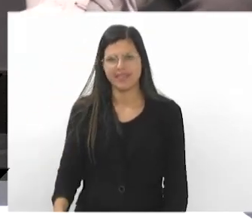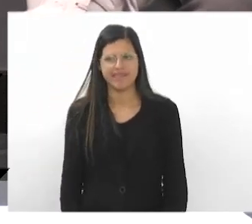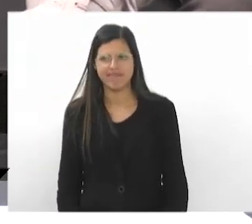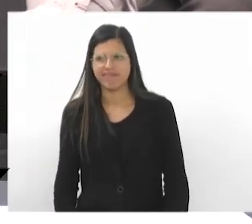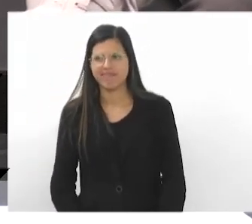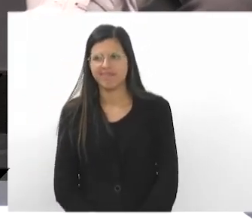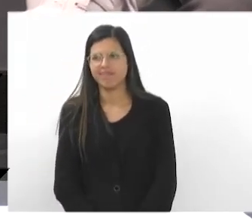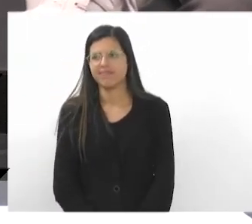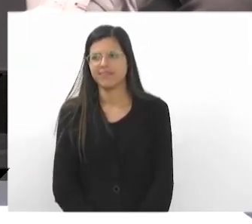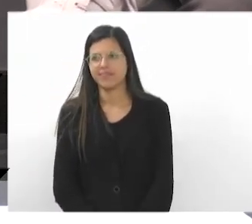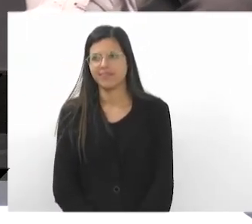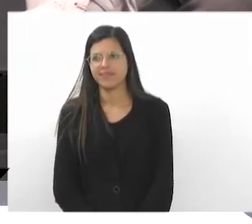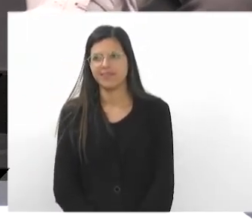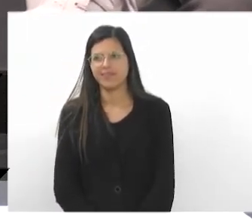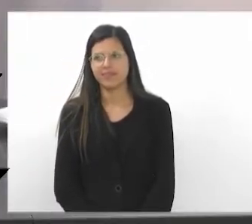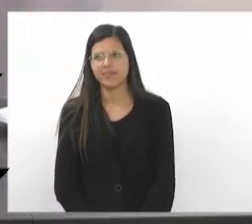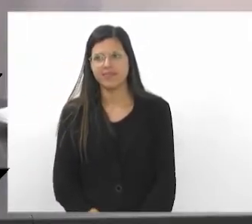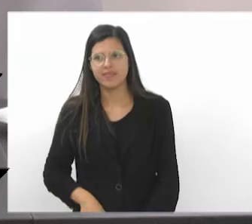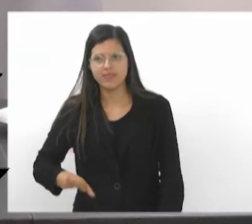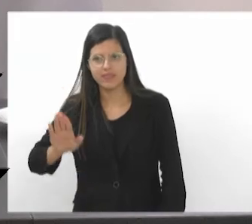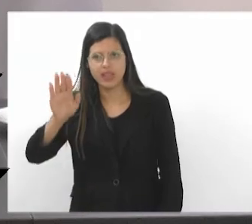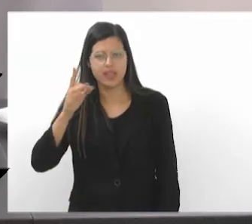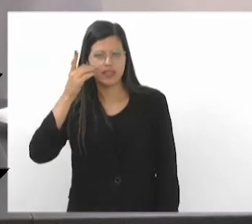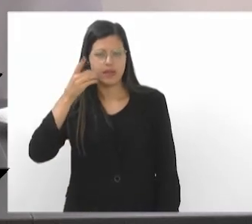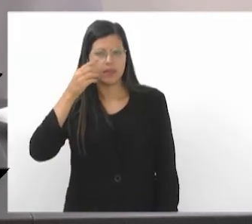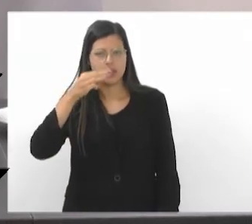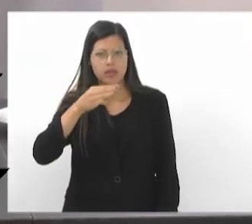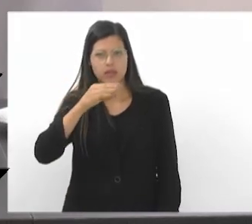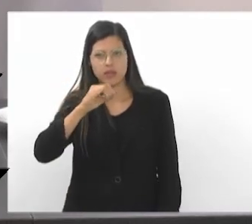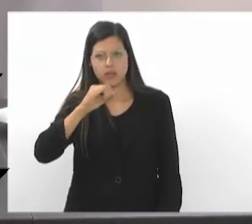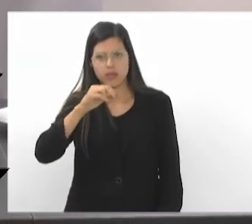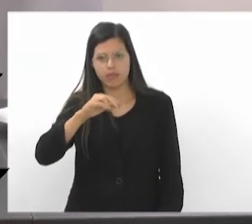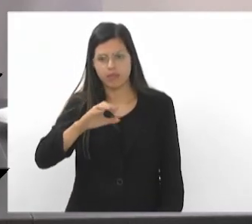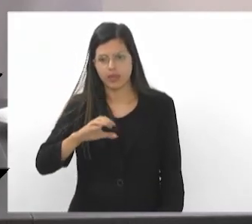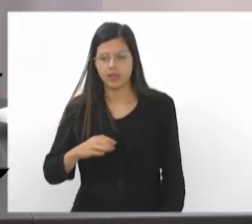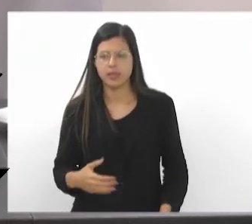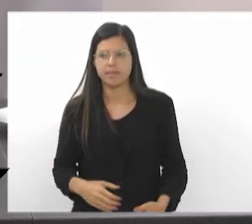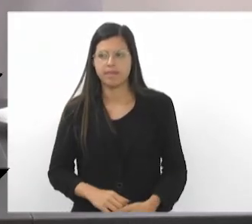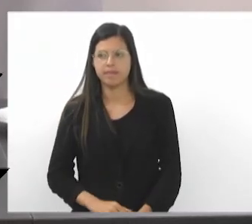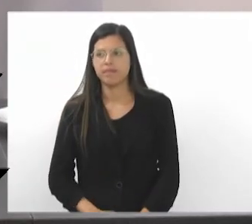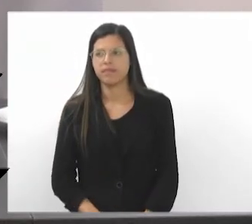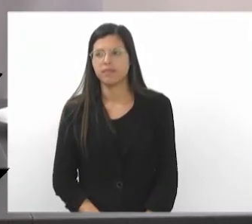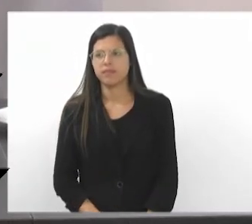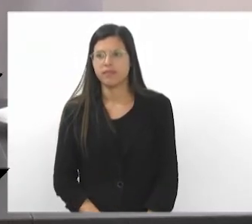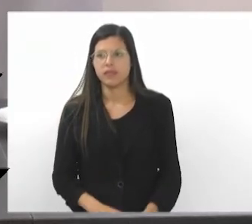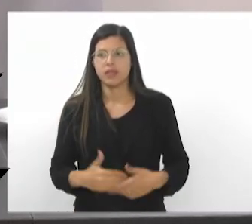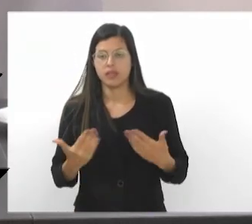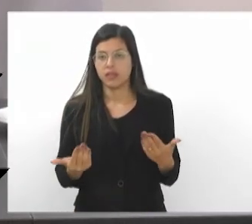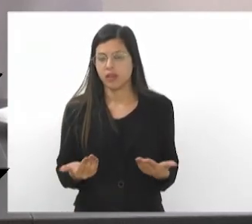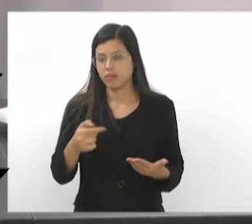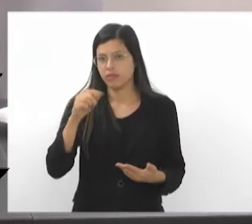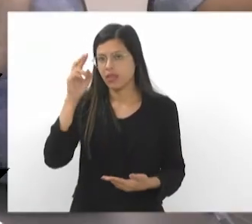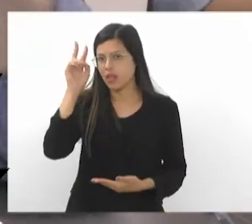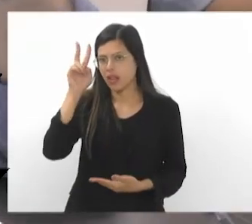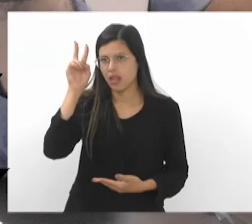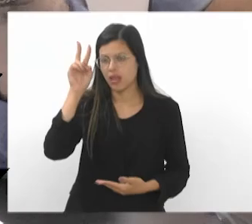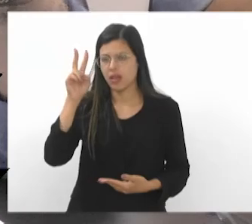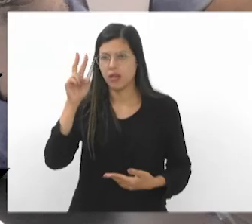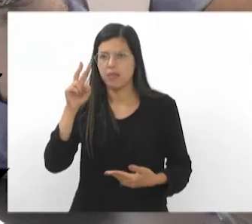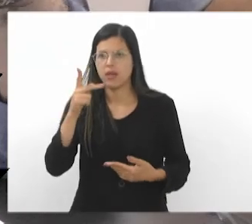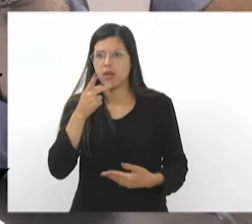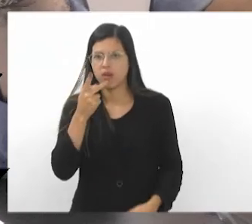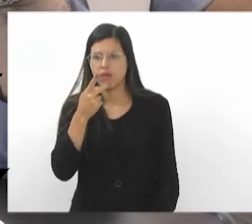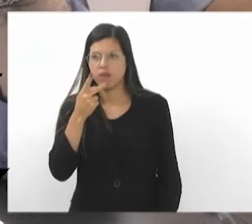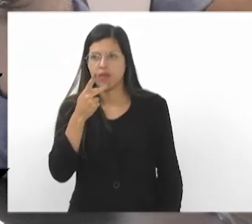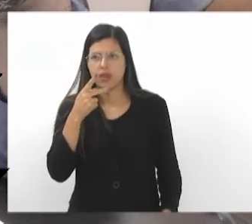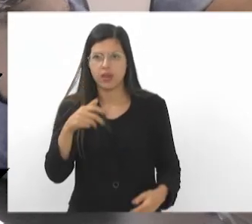Última questão de ordem, presidente, antes do vosso início. É o seguinte, Vossa Excelência lembra que eu falei no